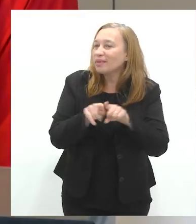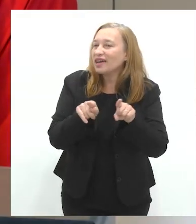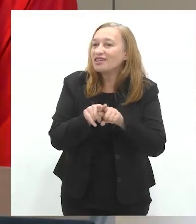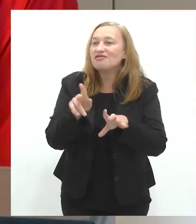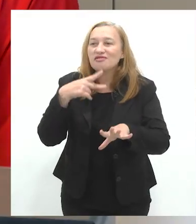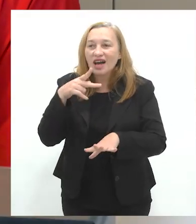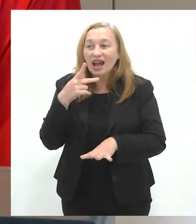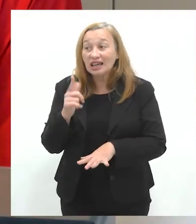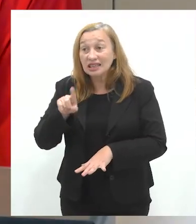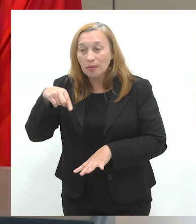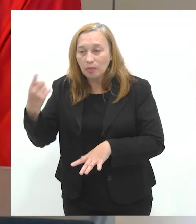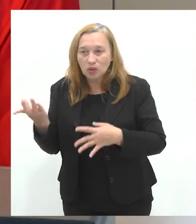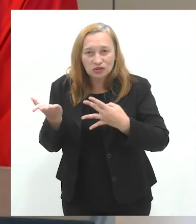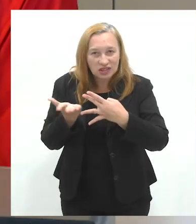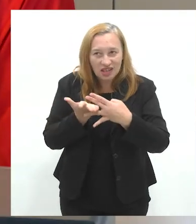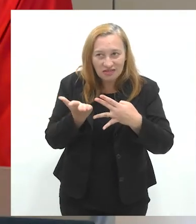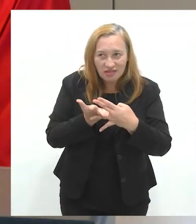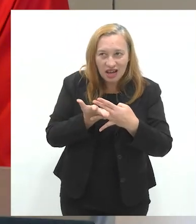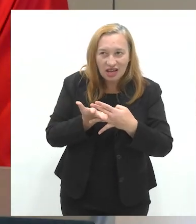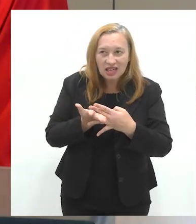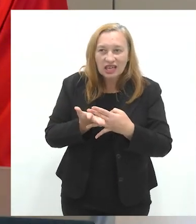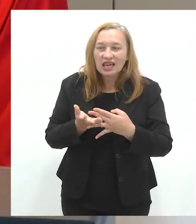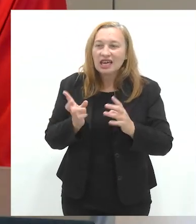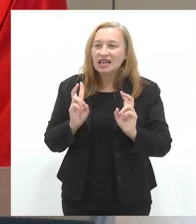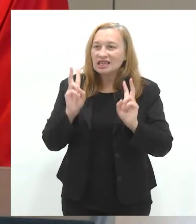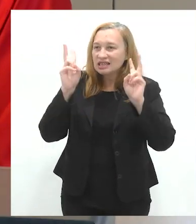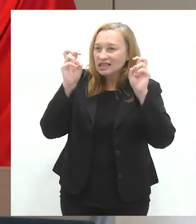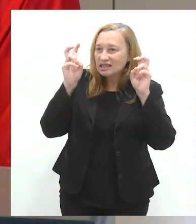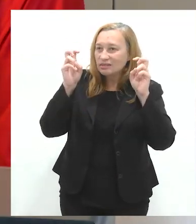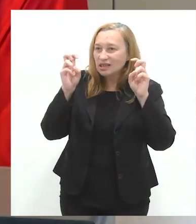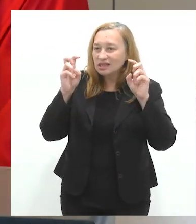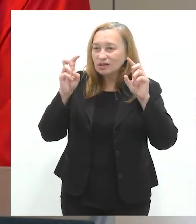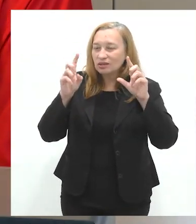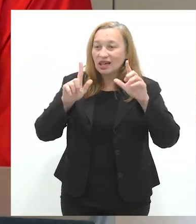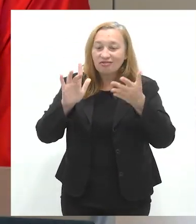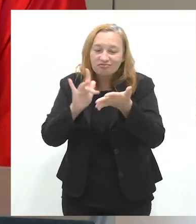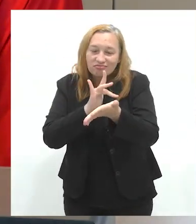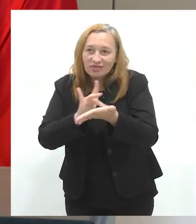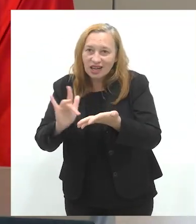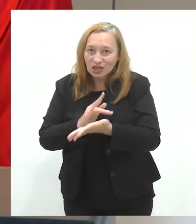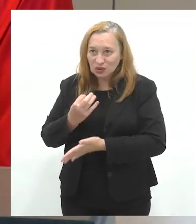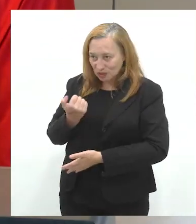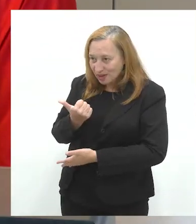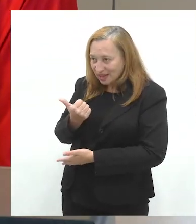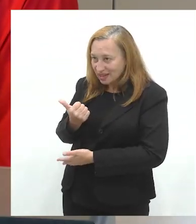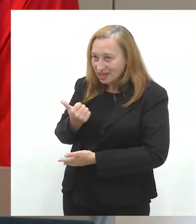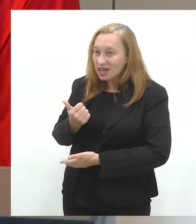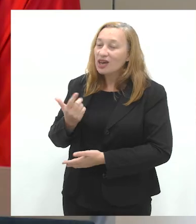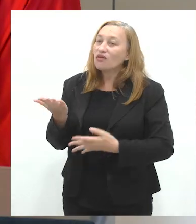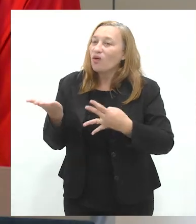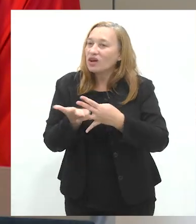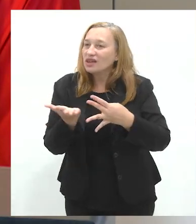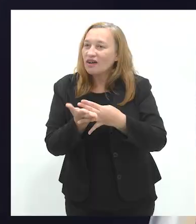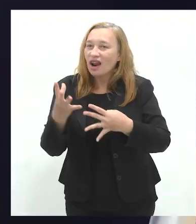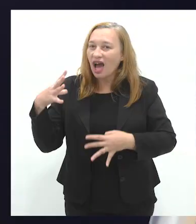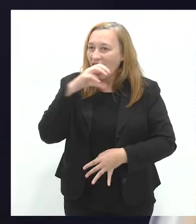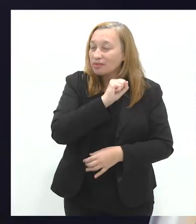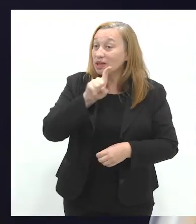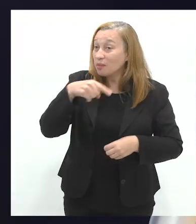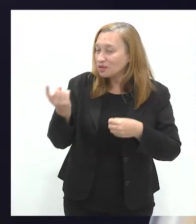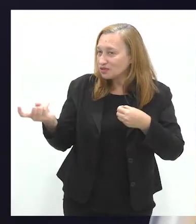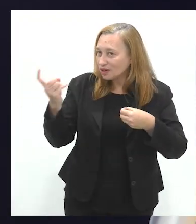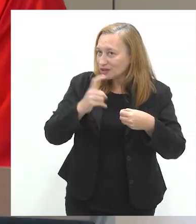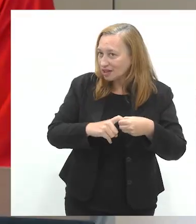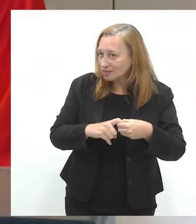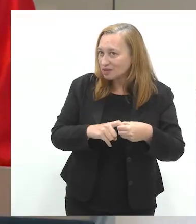eu quero também falar, logo após o intervalo, sobre essa coisa das telas, tudo bem? Tudo Eu vou bem. chamar